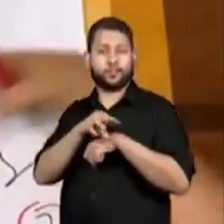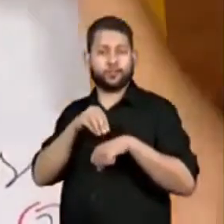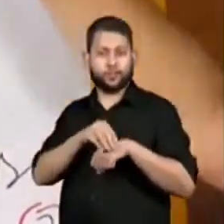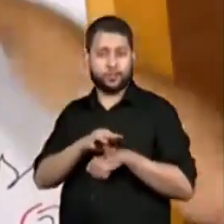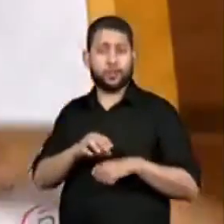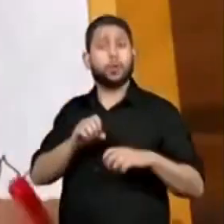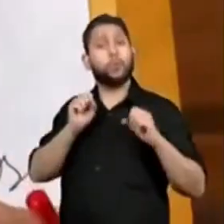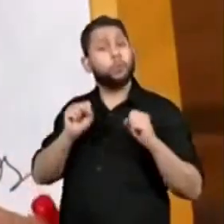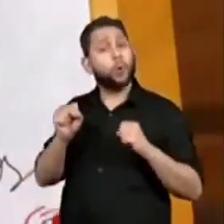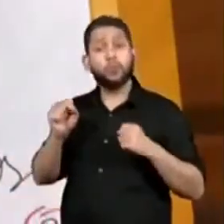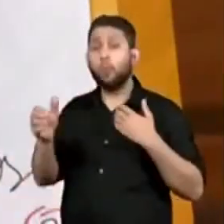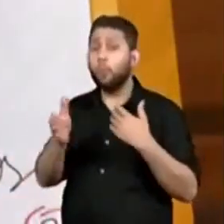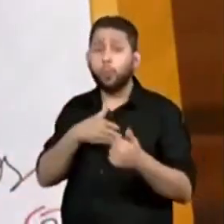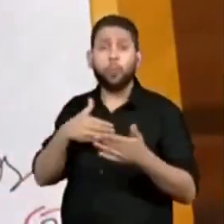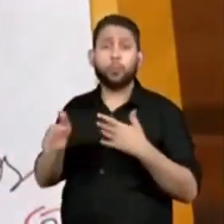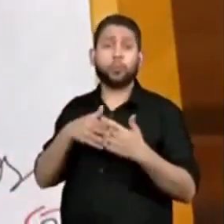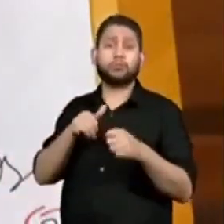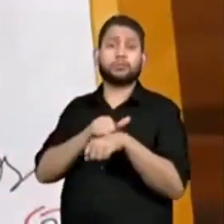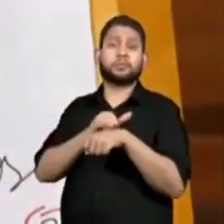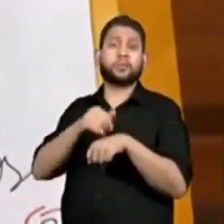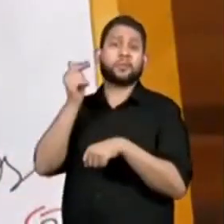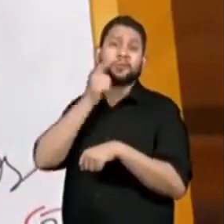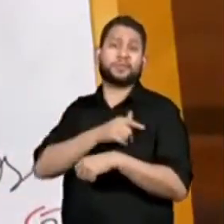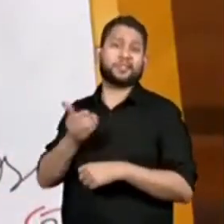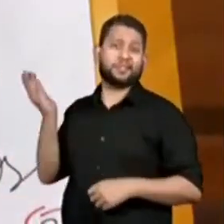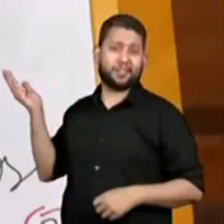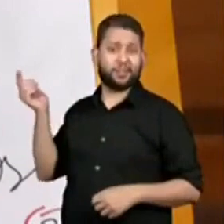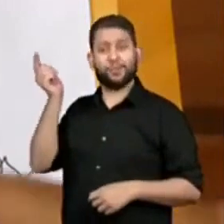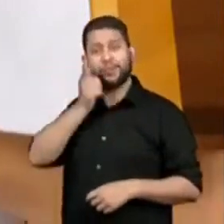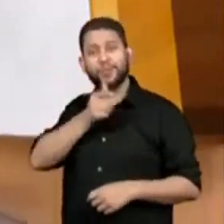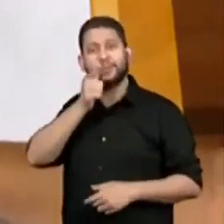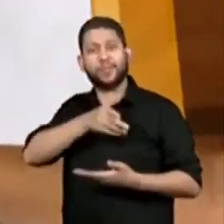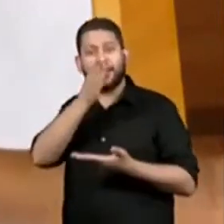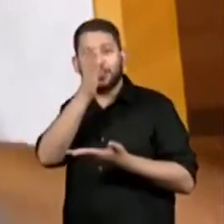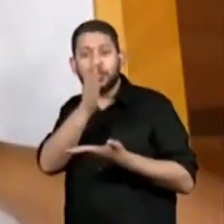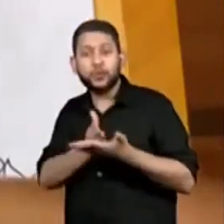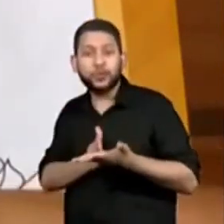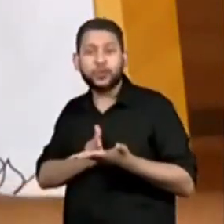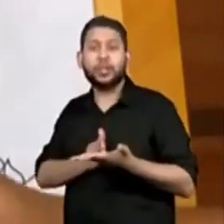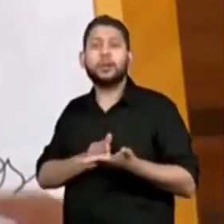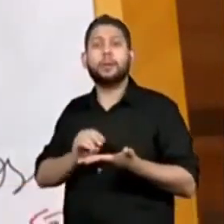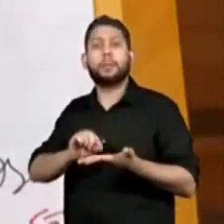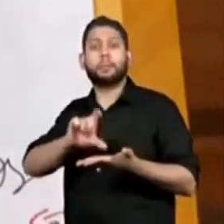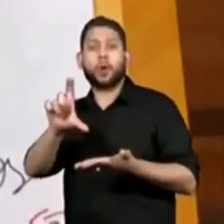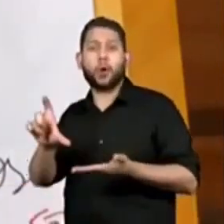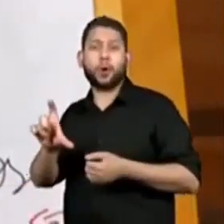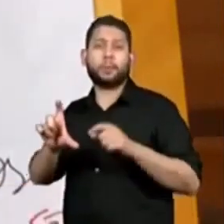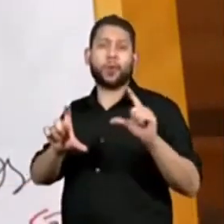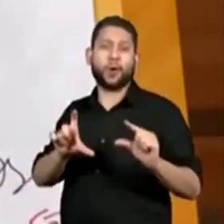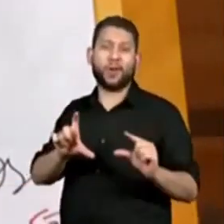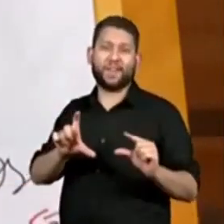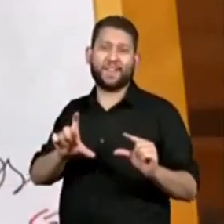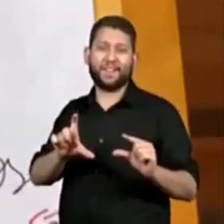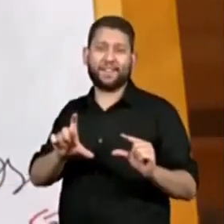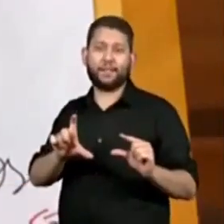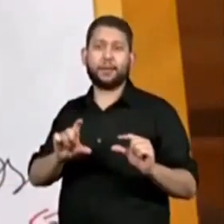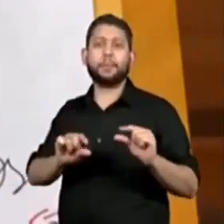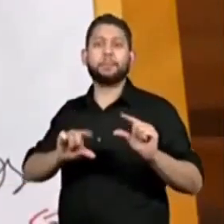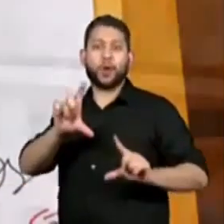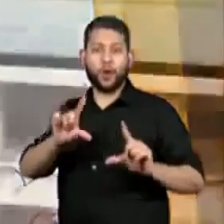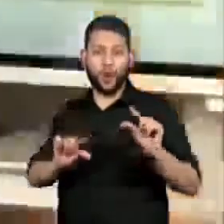montar qualquer uma das estratégias para fazer uma divisão desigual certo não dá para